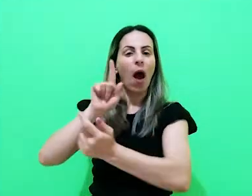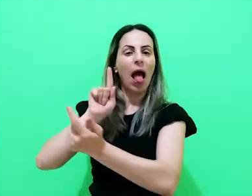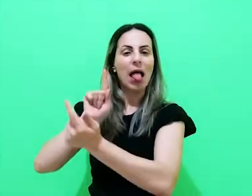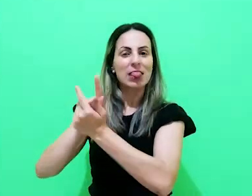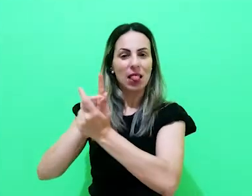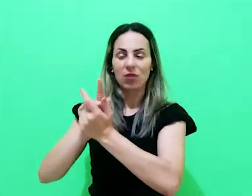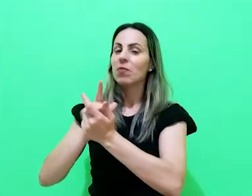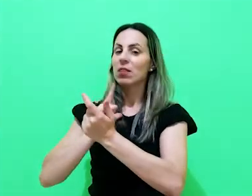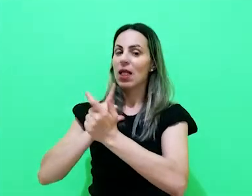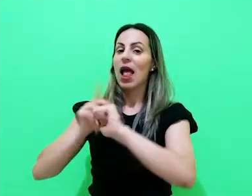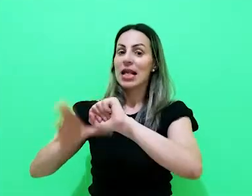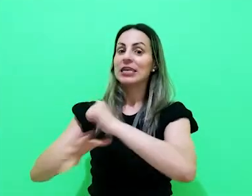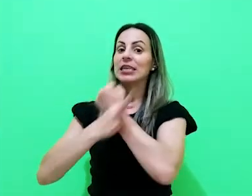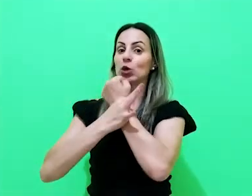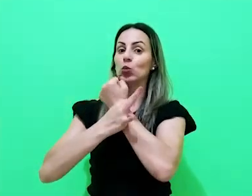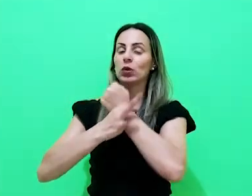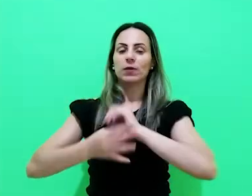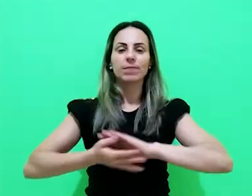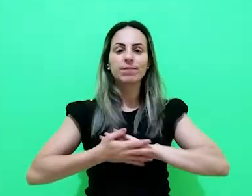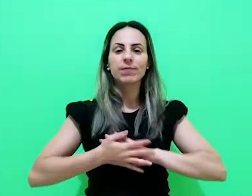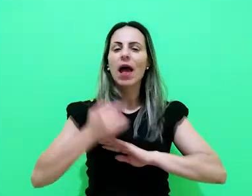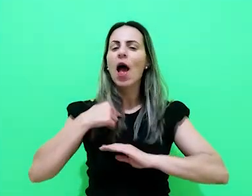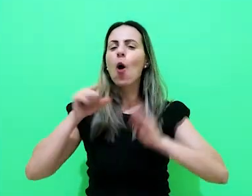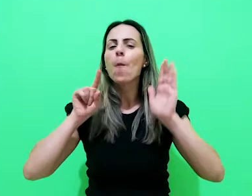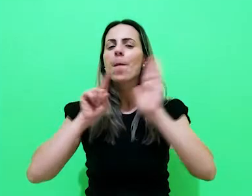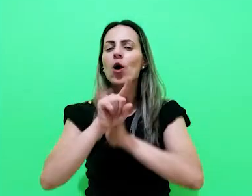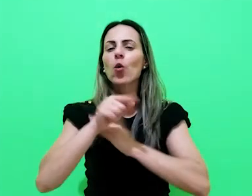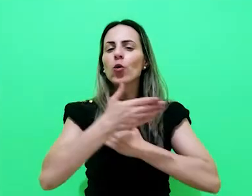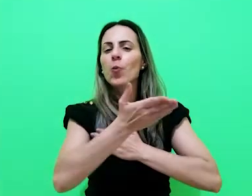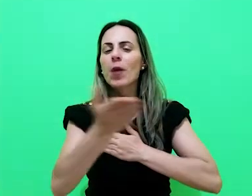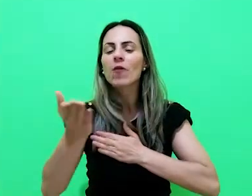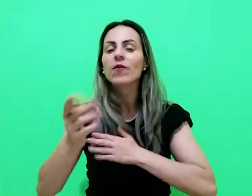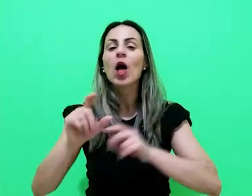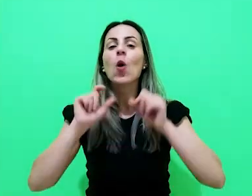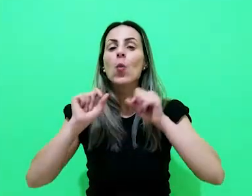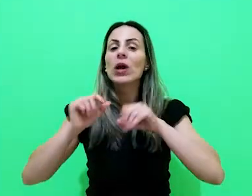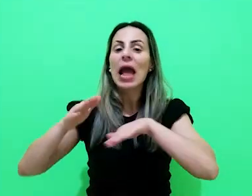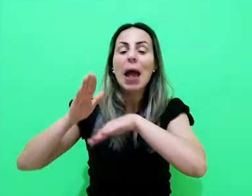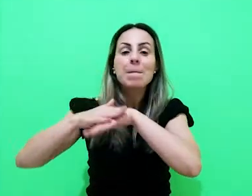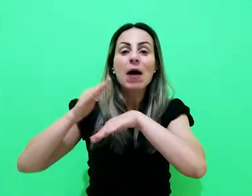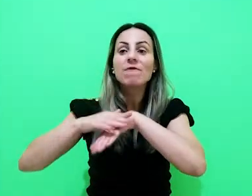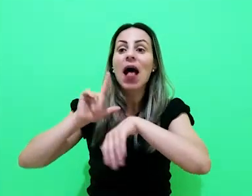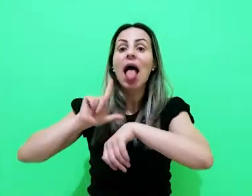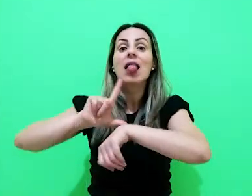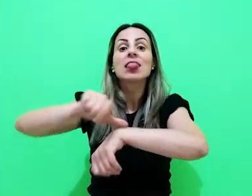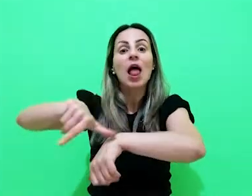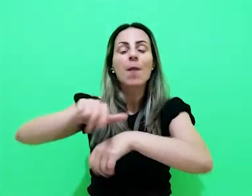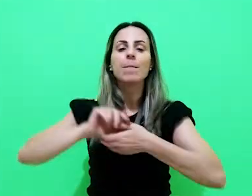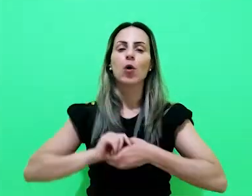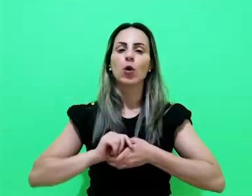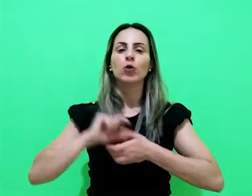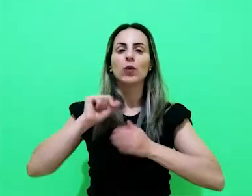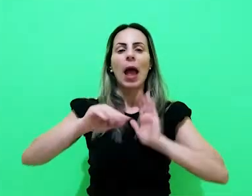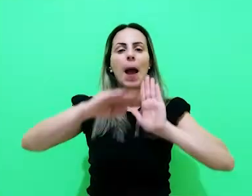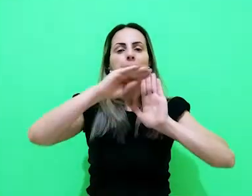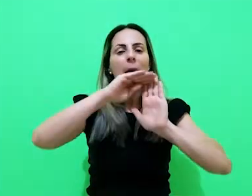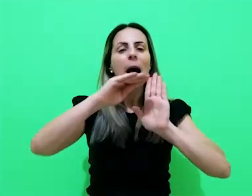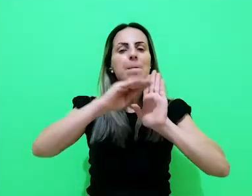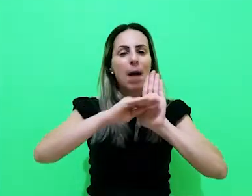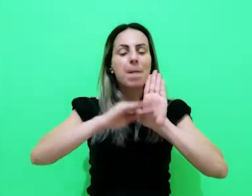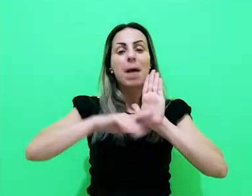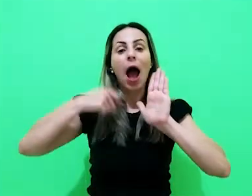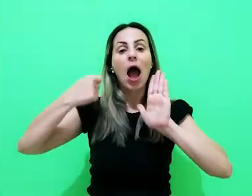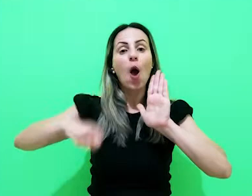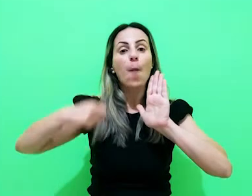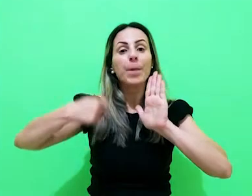com segurança. E aí eu pergunto para vocês, o que nós fazemos a seguir, pessoal? Qual é a sequência do que eu tenho